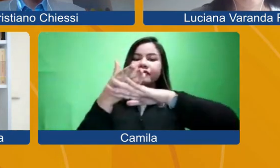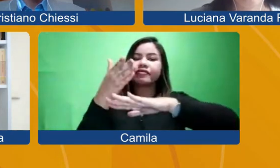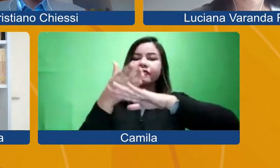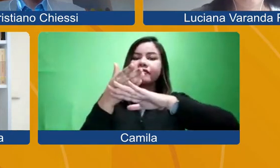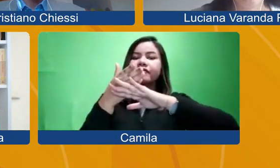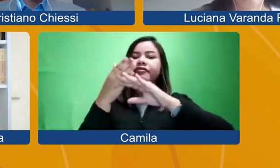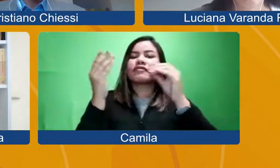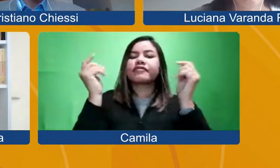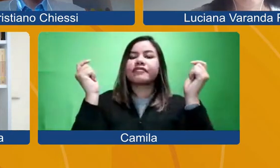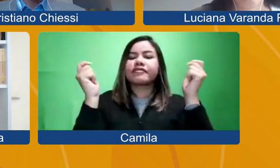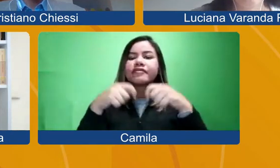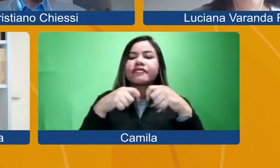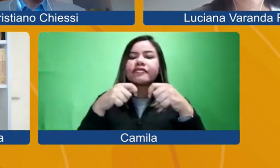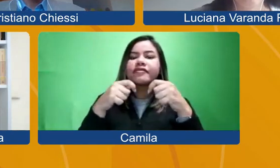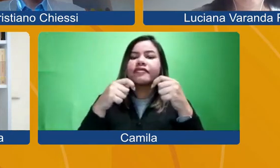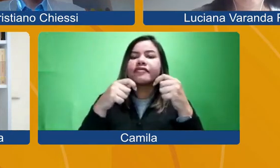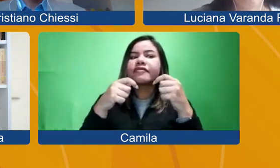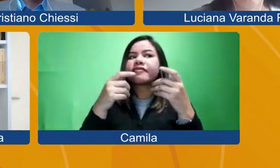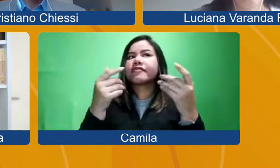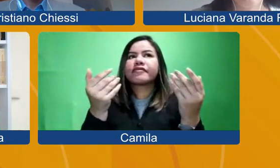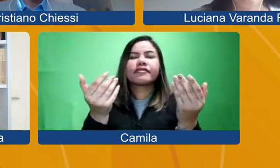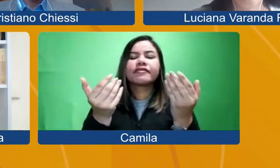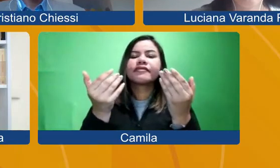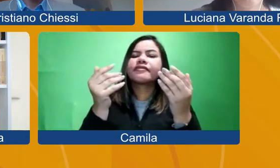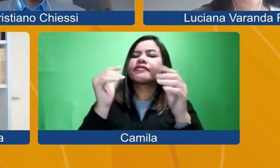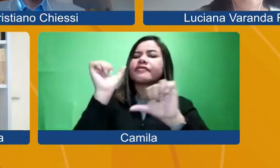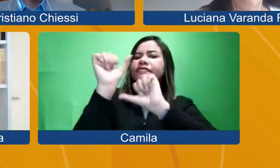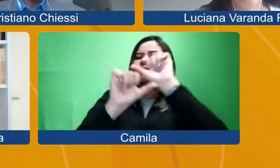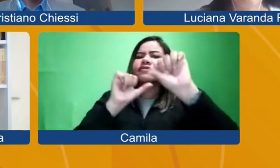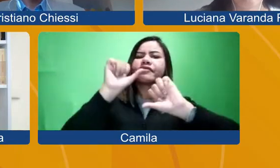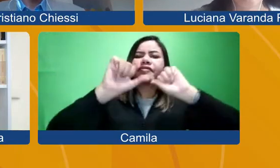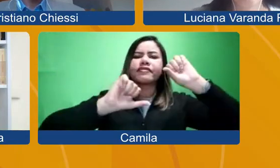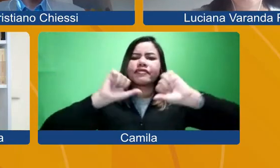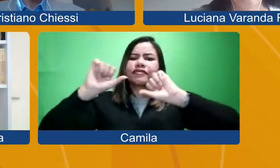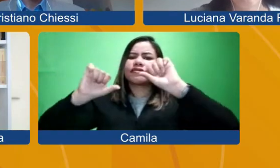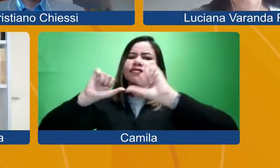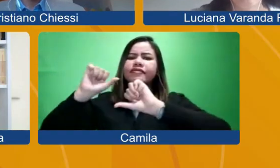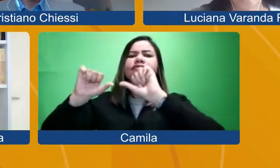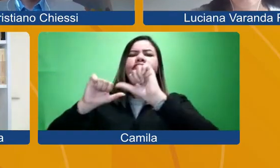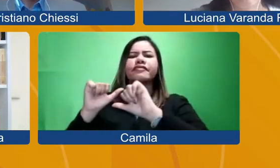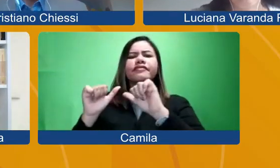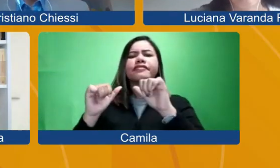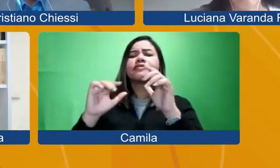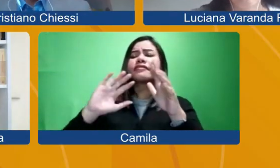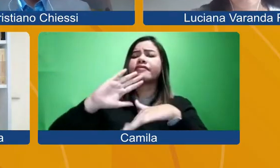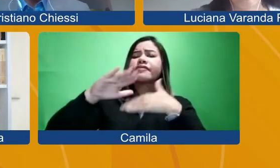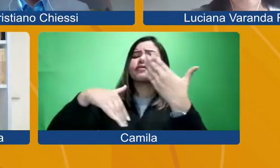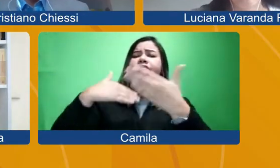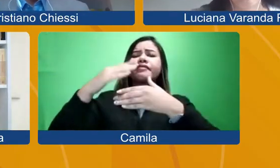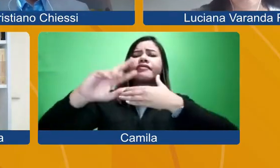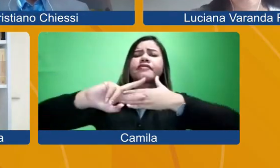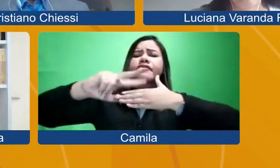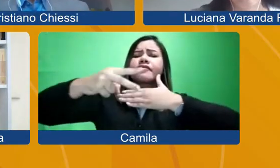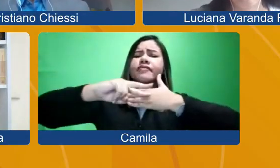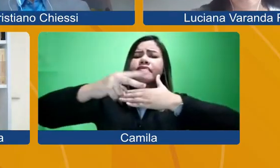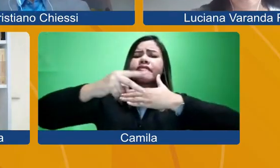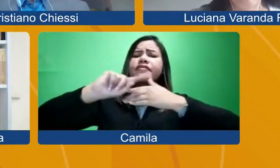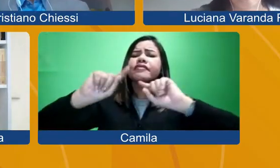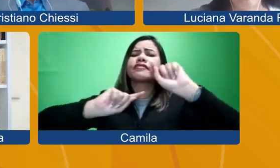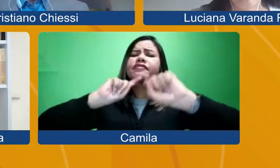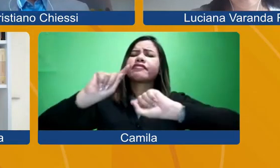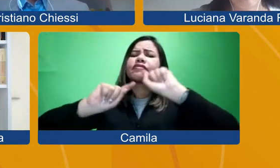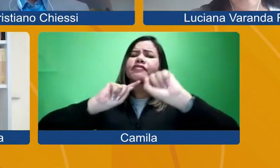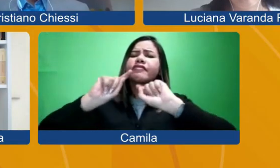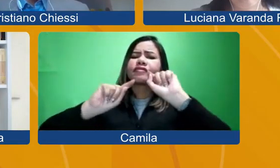esse fenômeno das mudanças do clima e quais são as consequências para a nossa sociedade. Nós vamos debater hoje com o professor